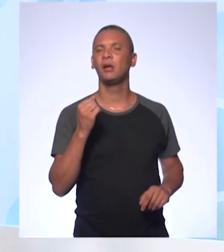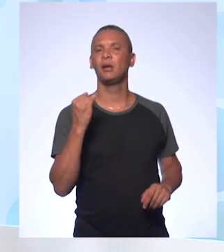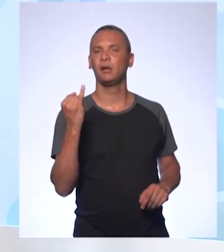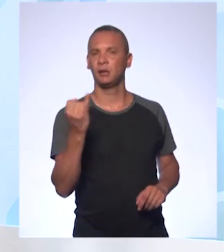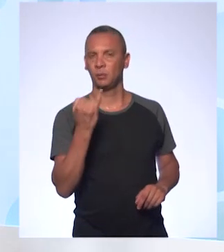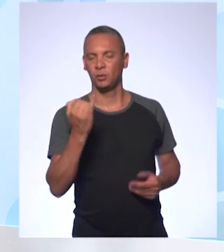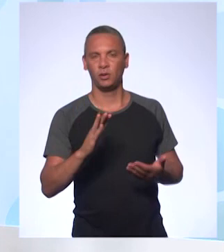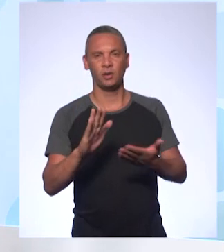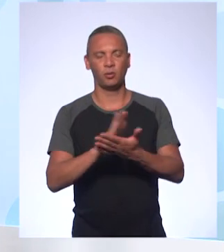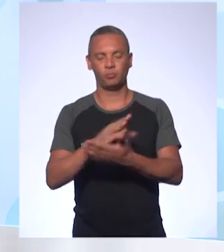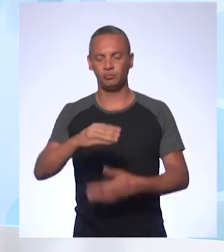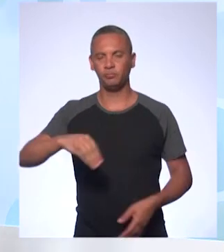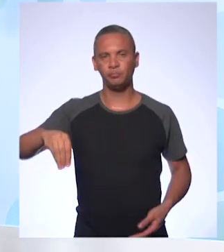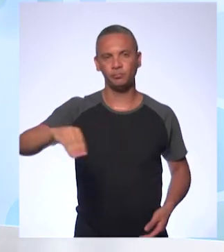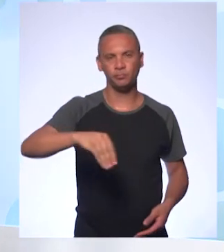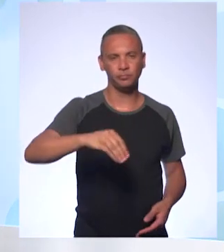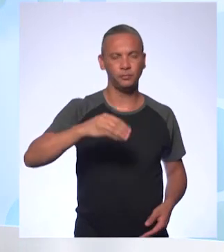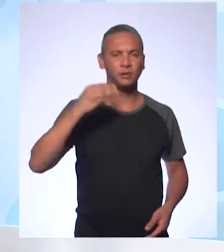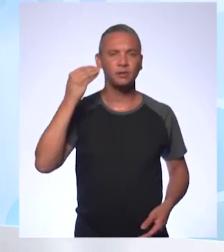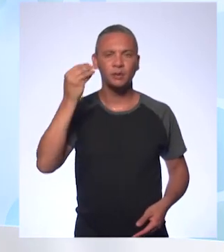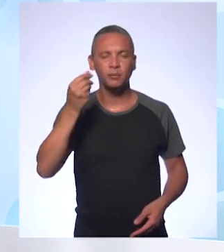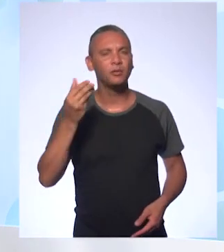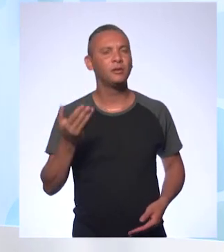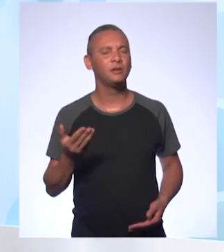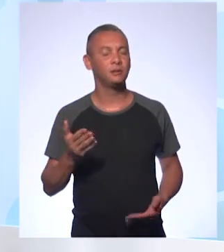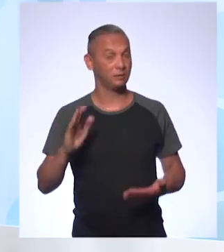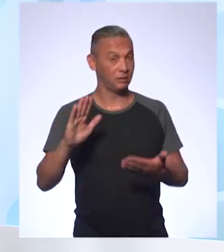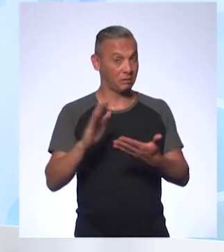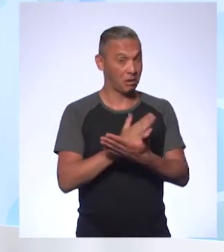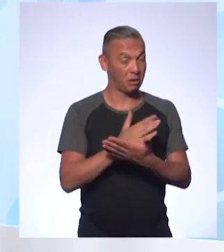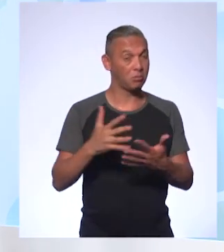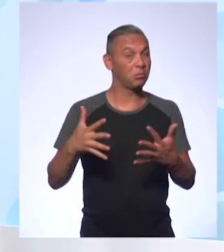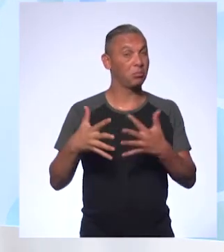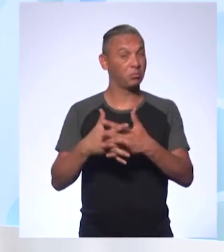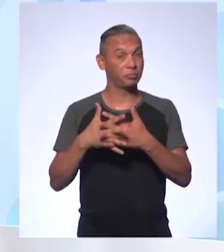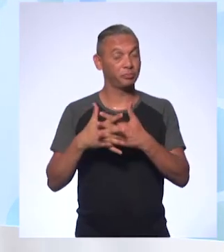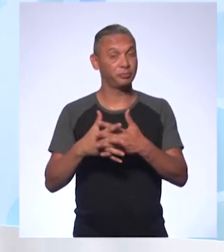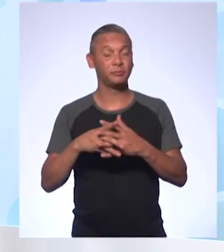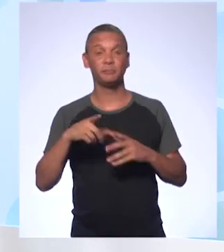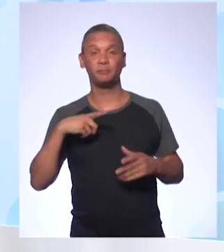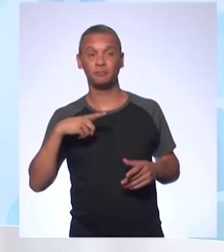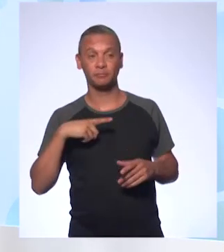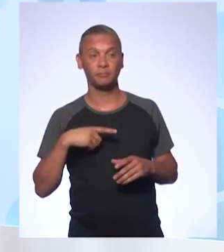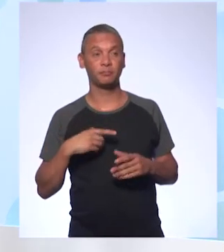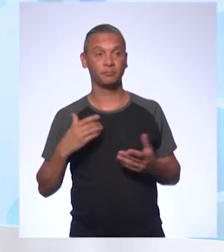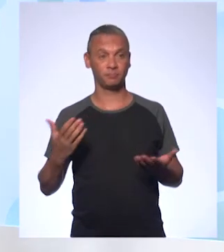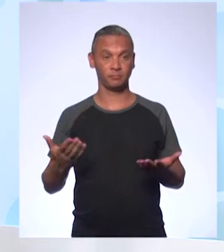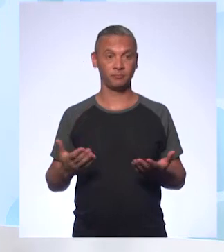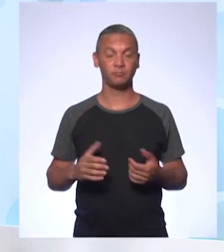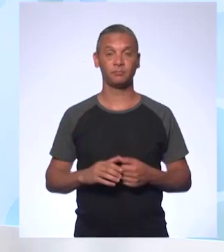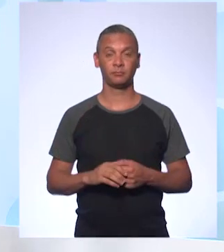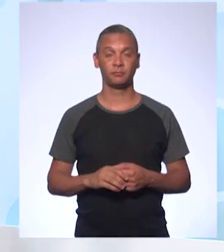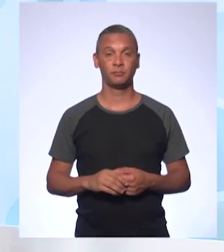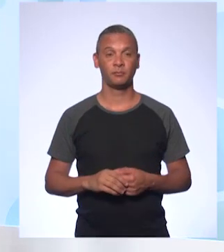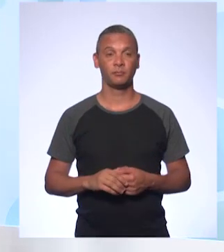alguns condimentos na cozinha hispânica. Alguns podem se confundir um pouco com essa última questão,